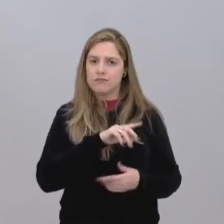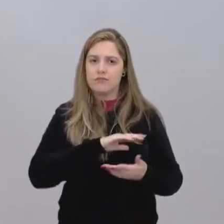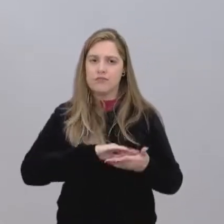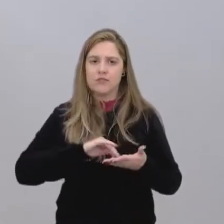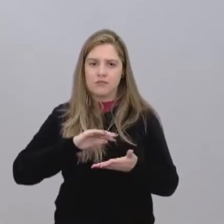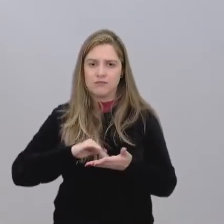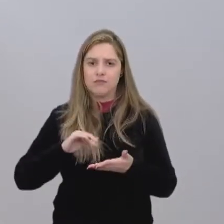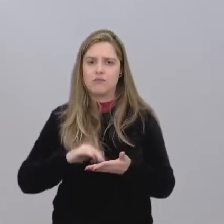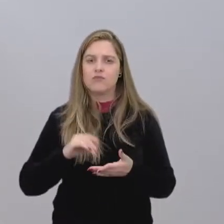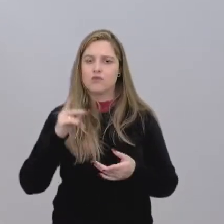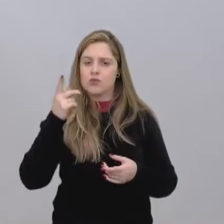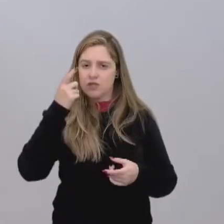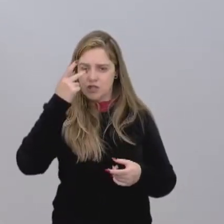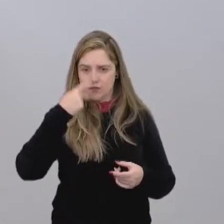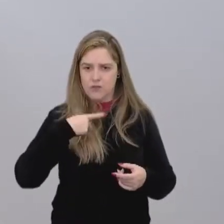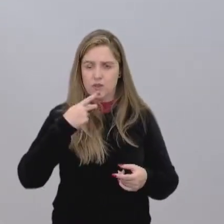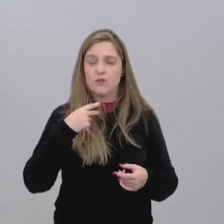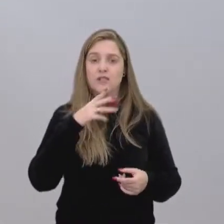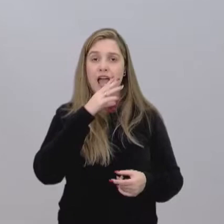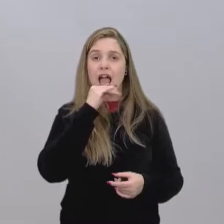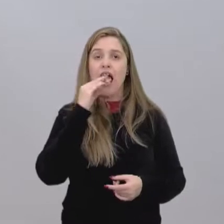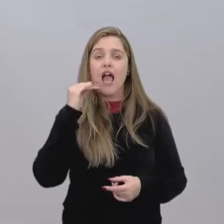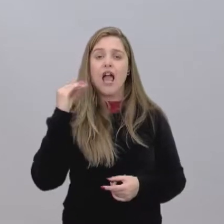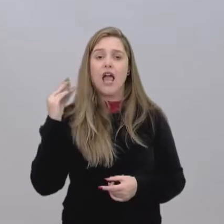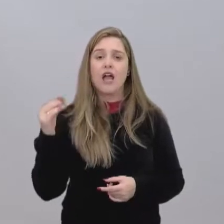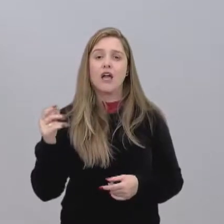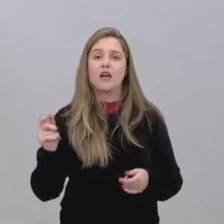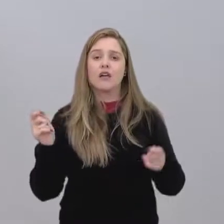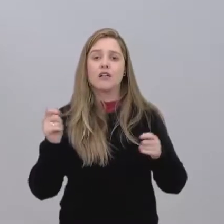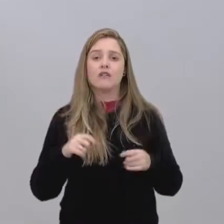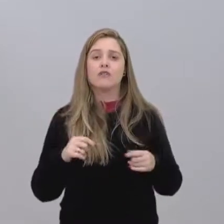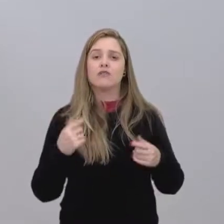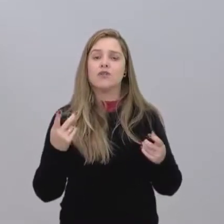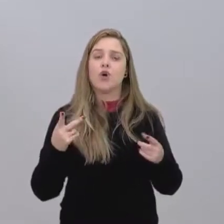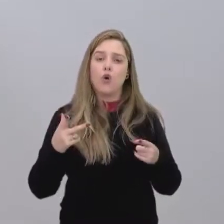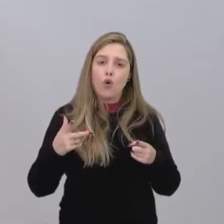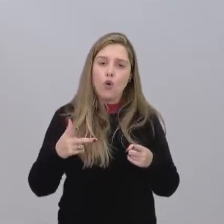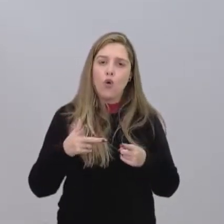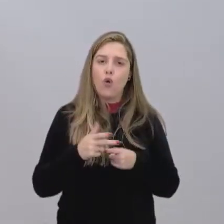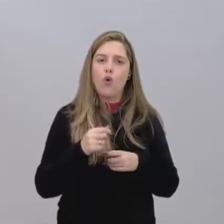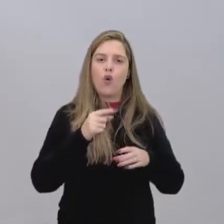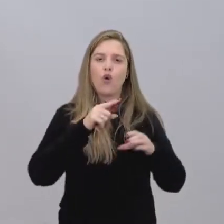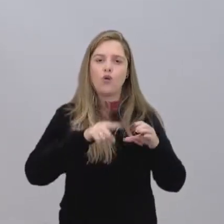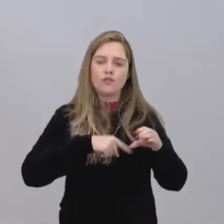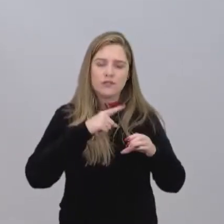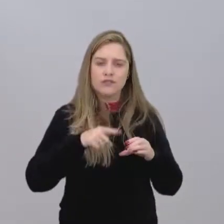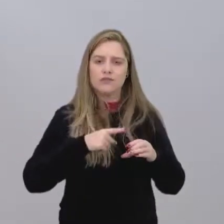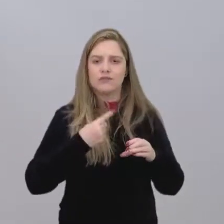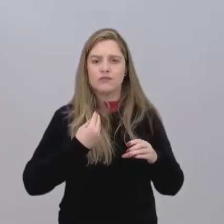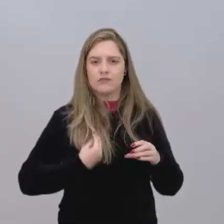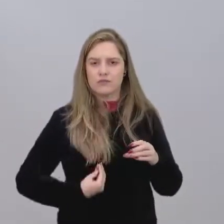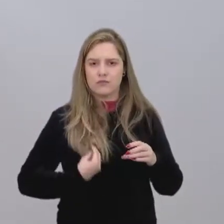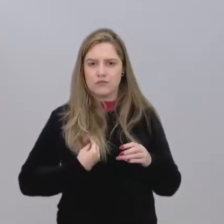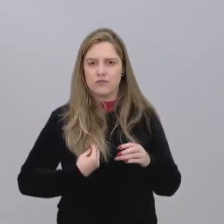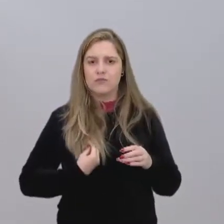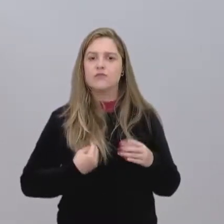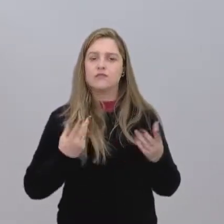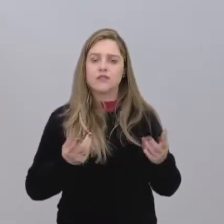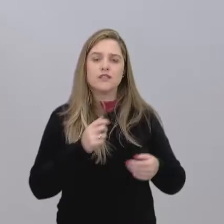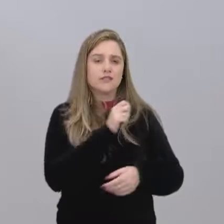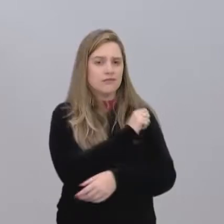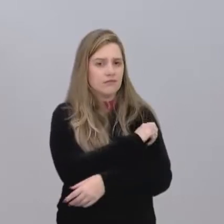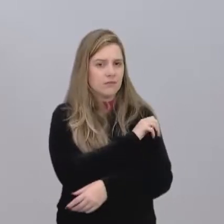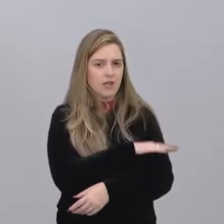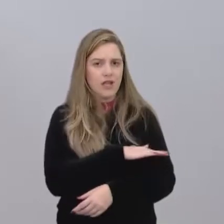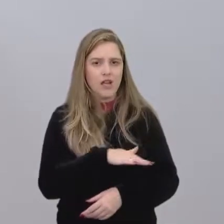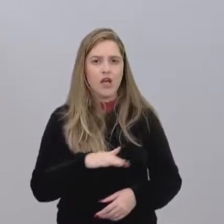indivíduos adultos, né? Então, aí a gente interrompe o ciclo de vida desses organismos adultos, né?